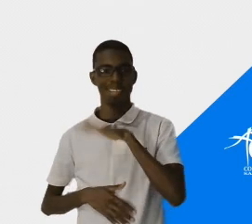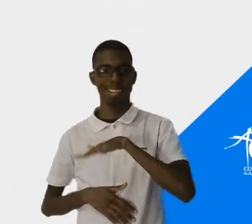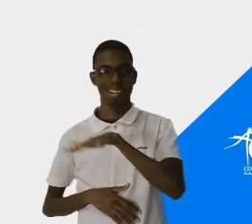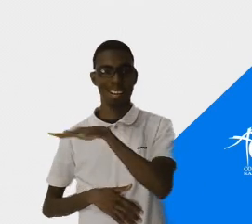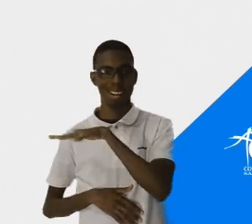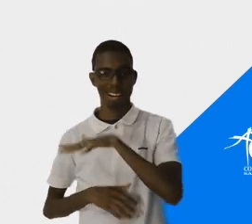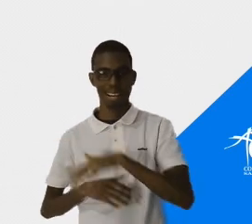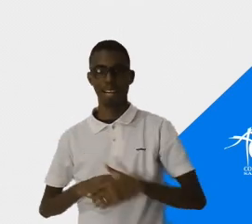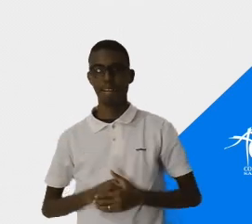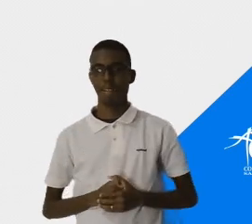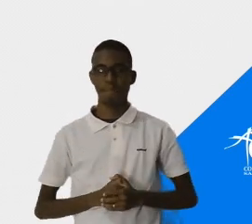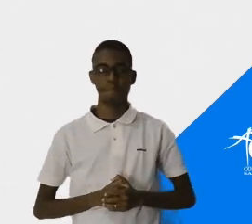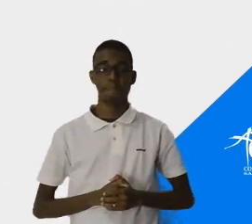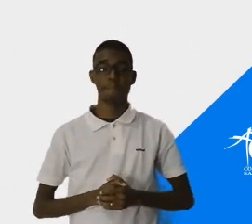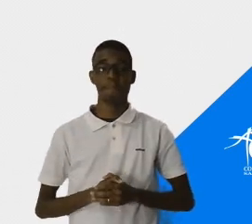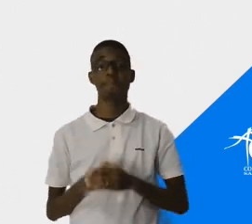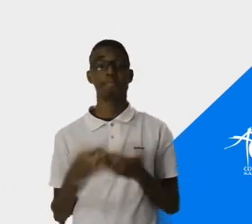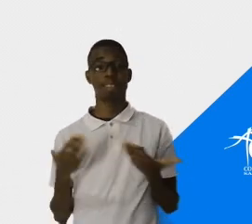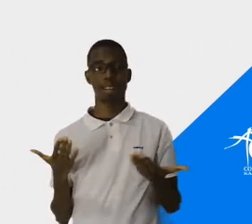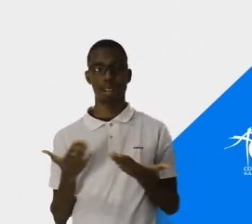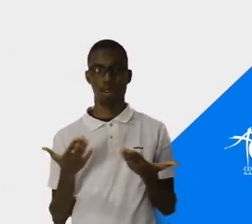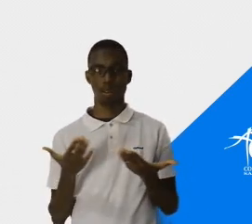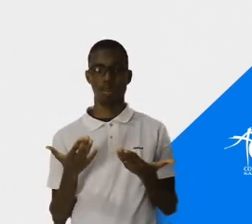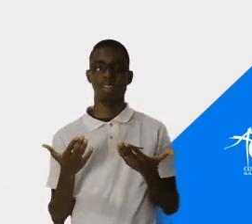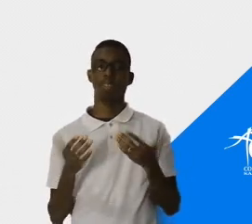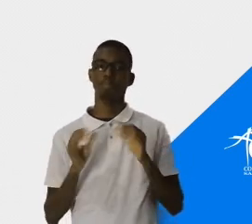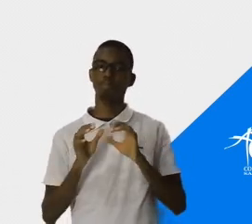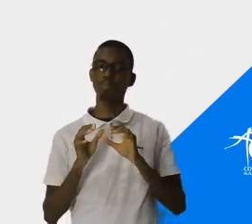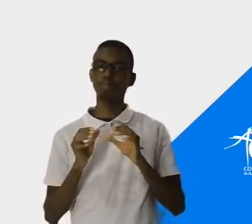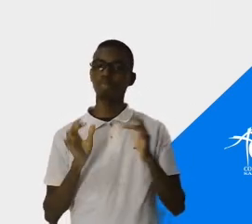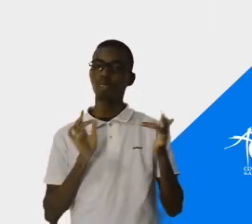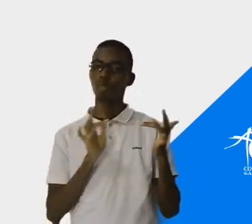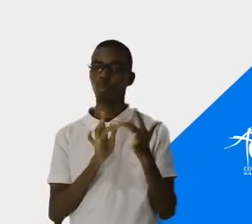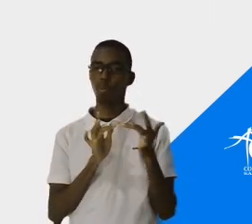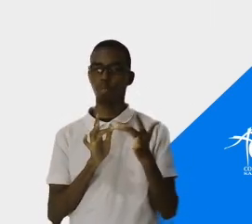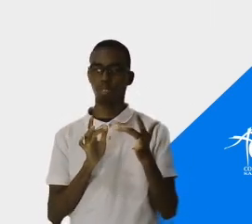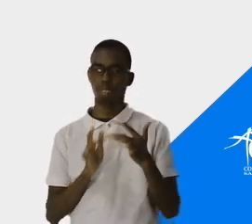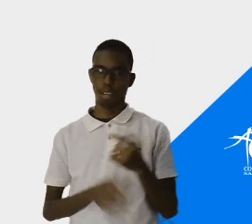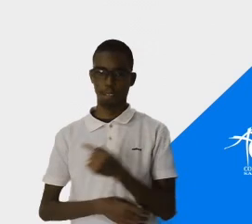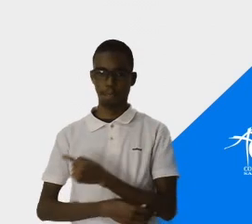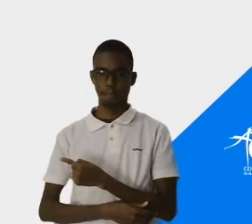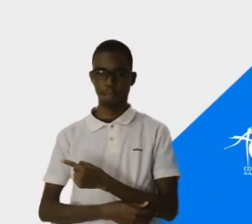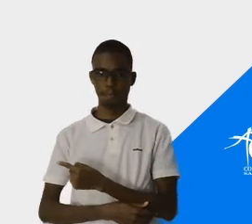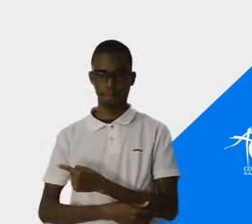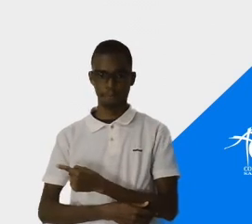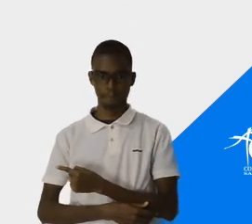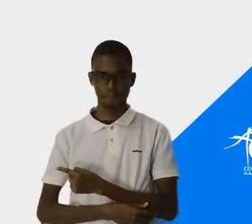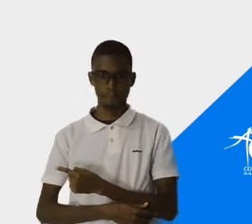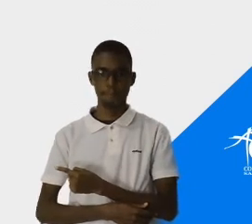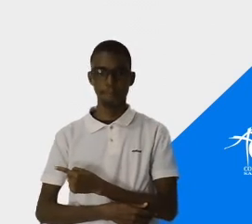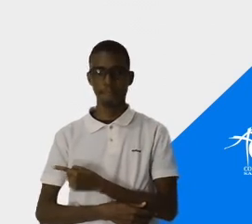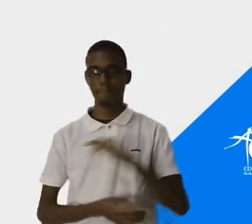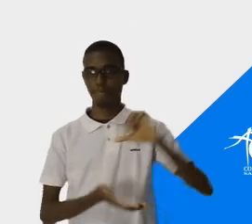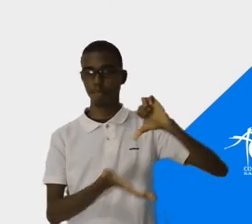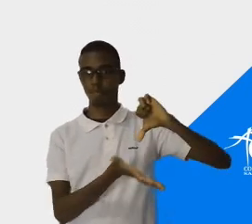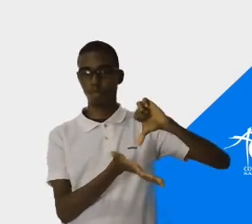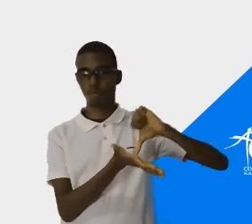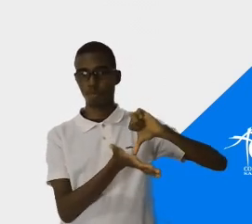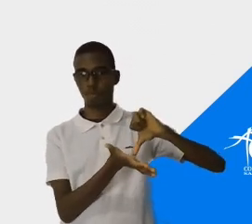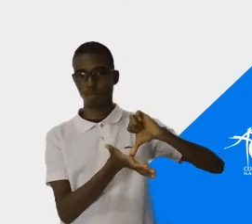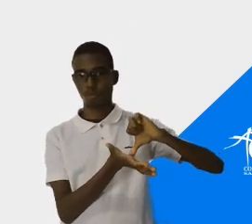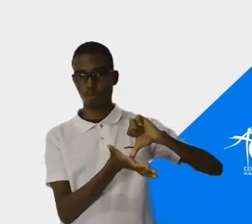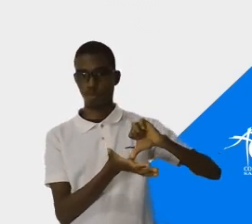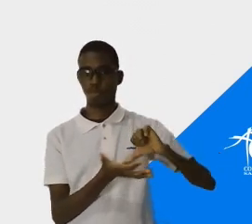Aqui eu deixo para vocês o contato do nosso núcleo também, e redes